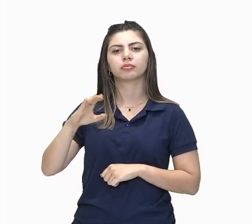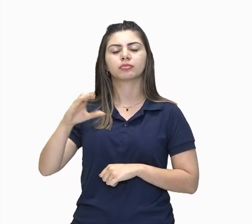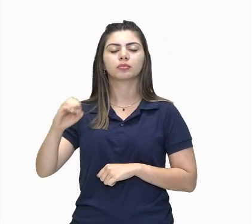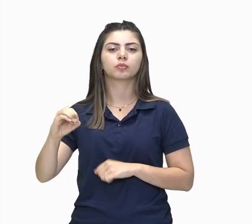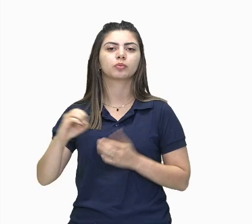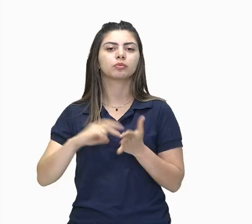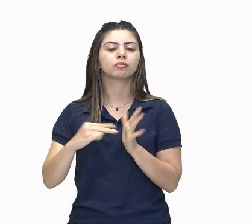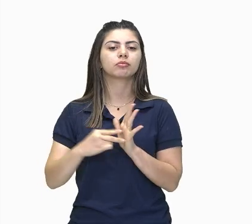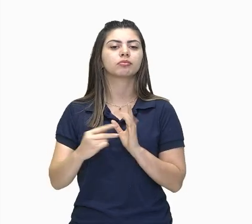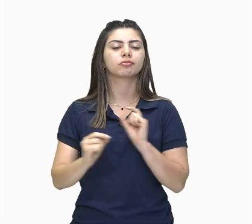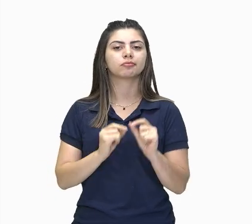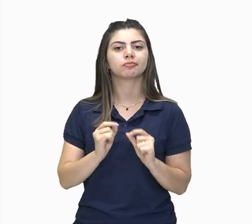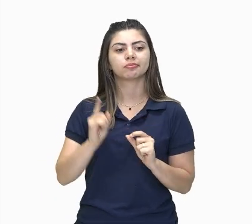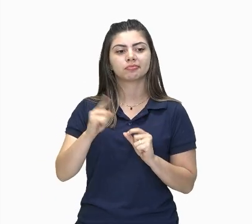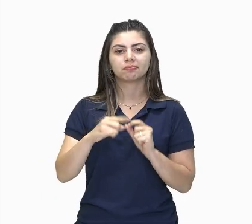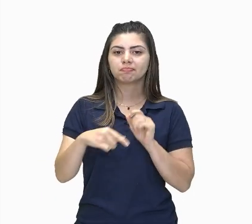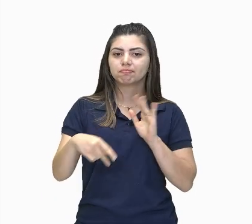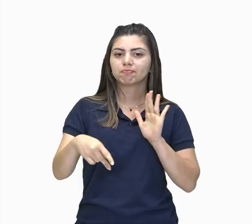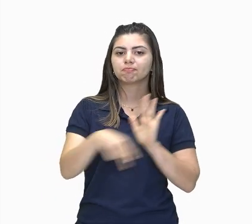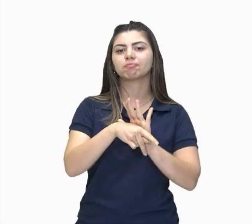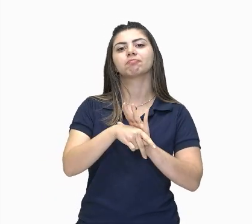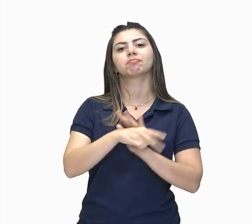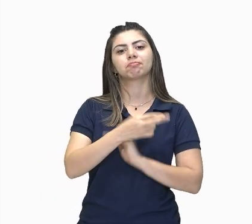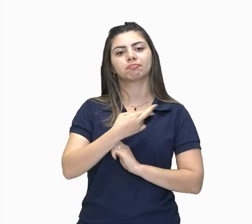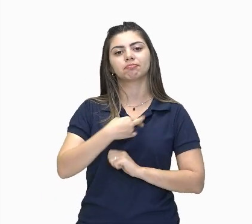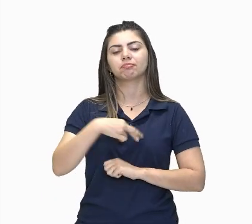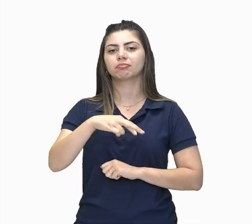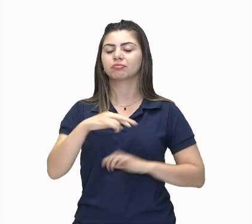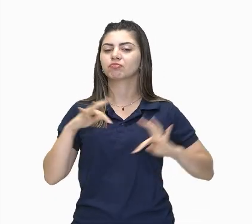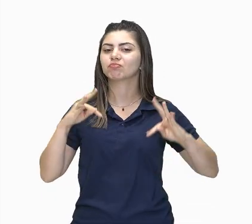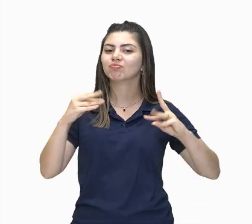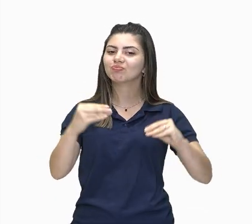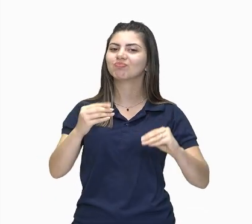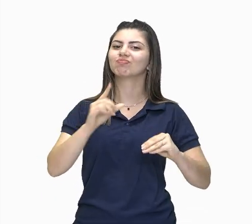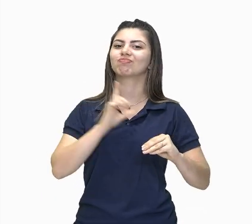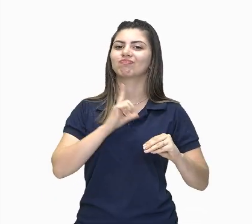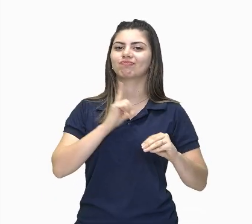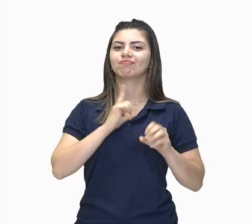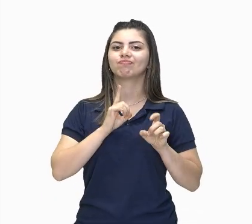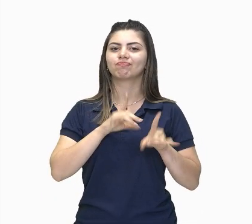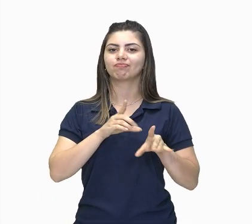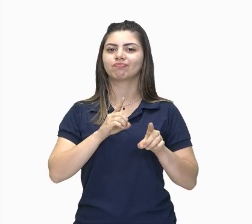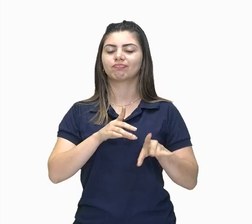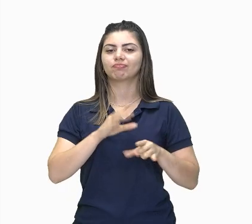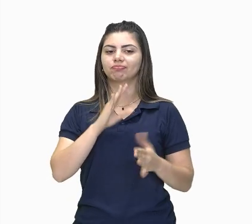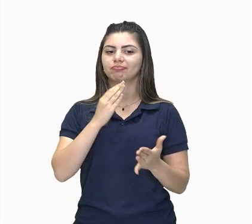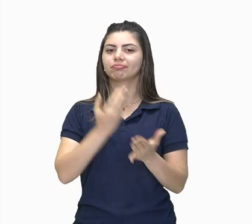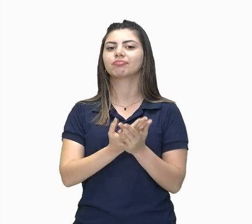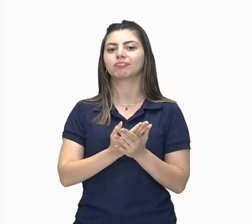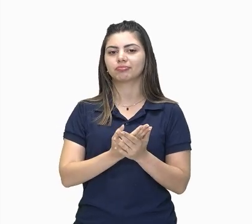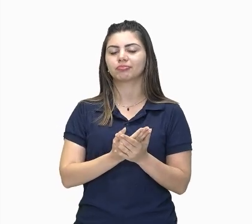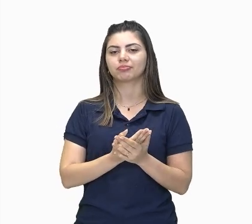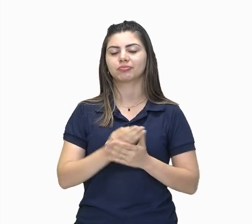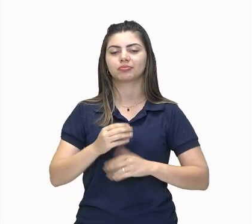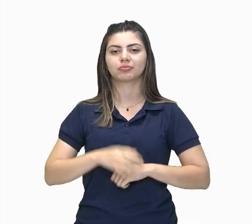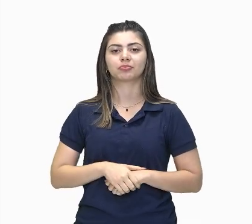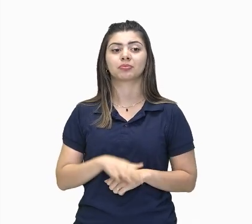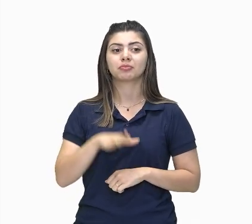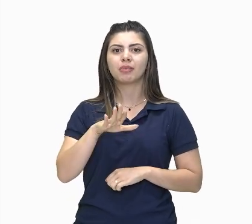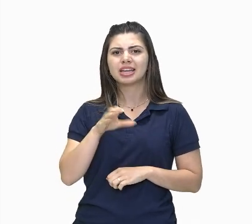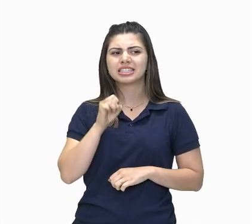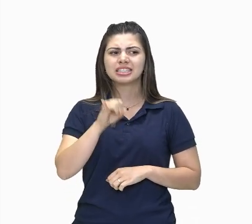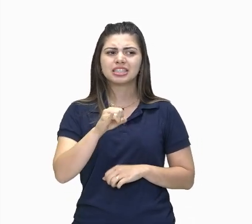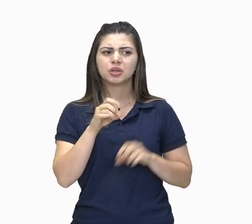faz parte daquela religião, daquele fenômeno religioso, ter uma doutrina. Senão, não é religião. Se não